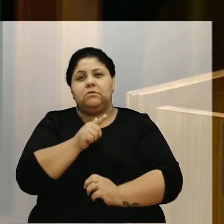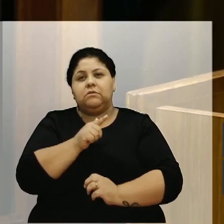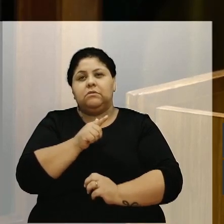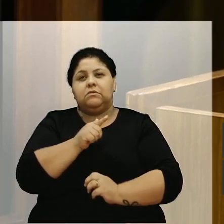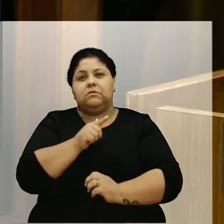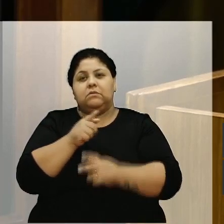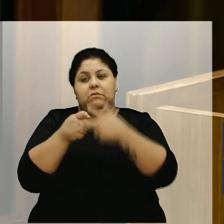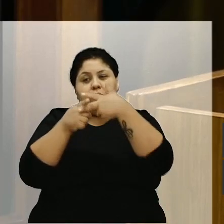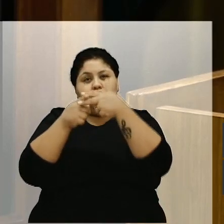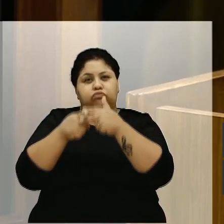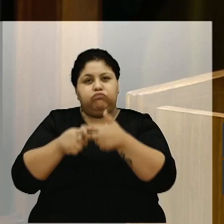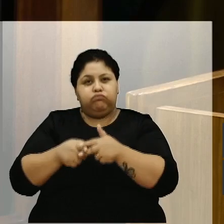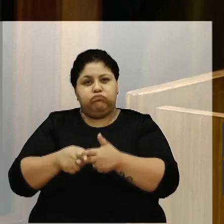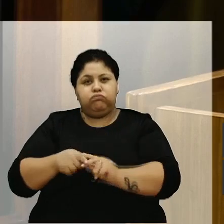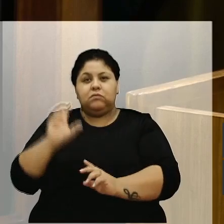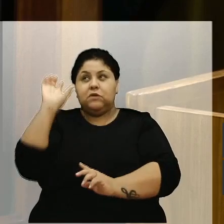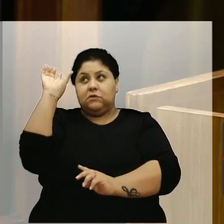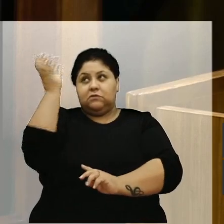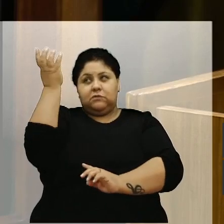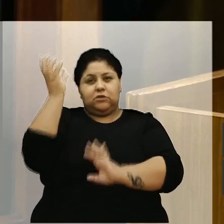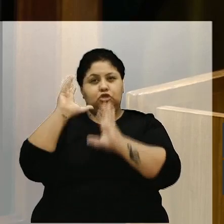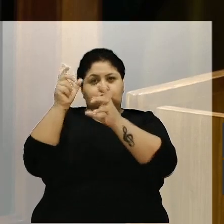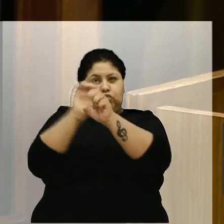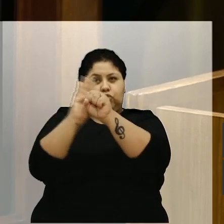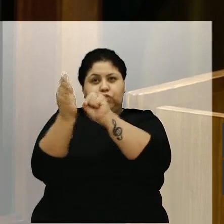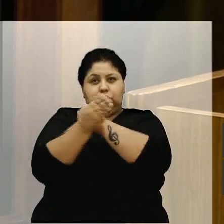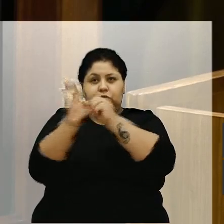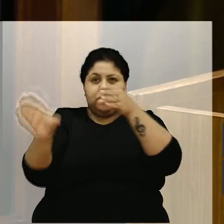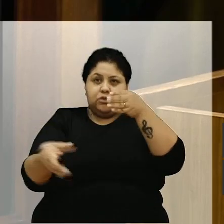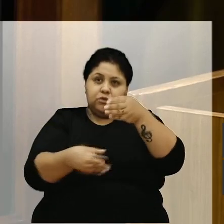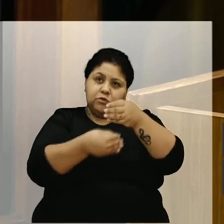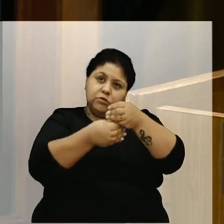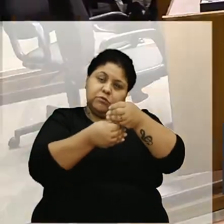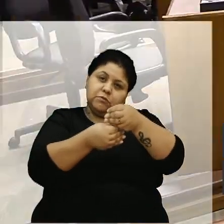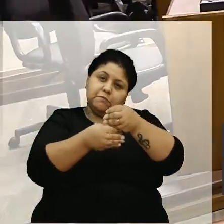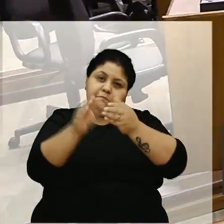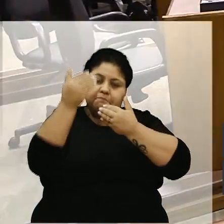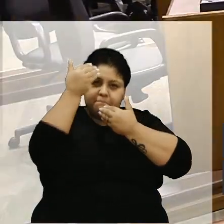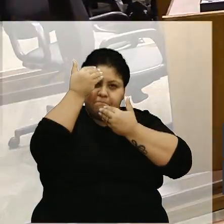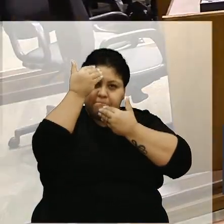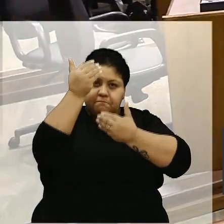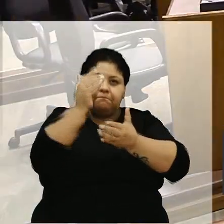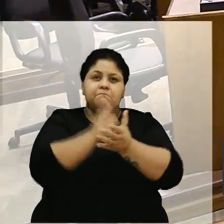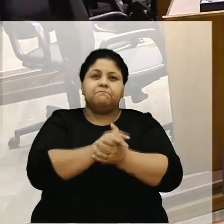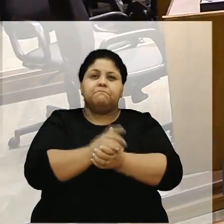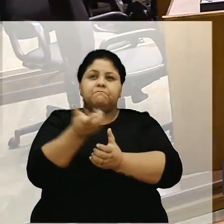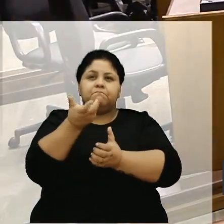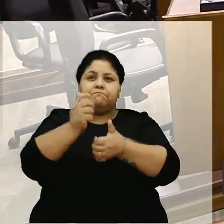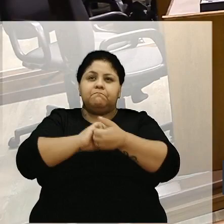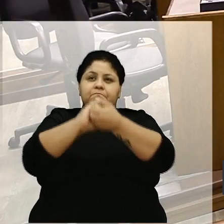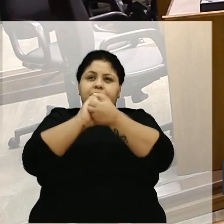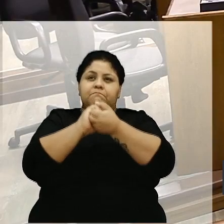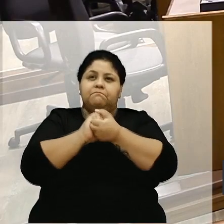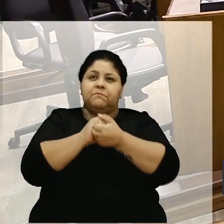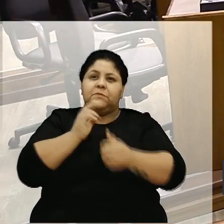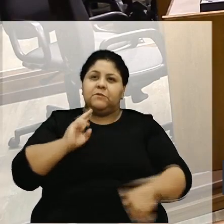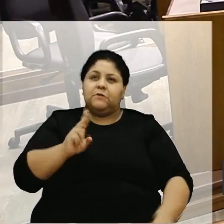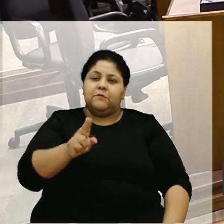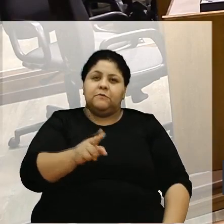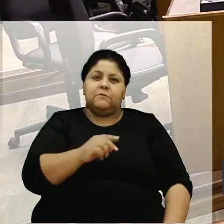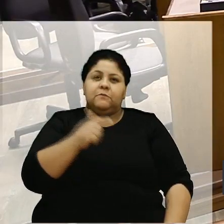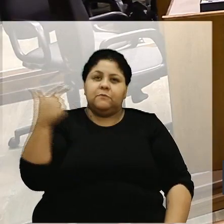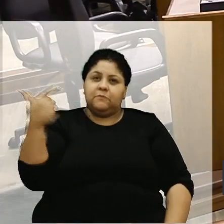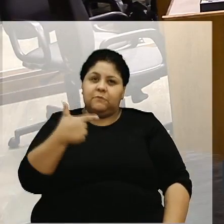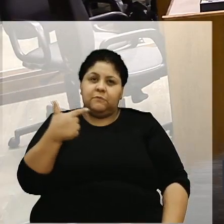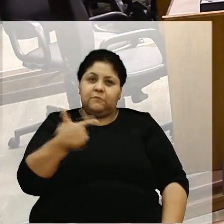consertar a iluminação de todos os bairros. Obrigado, vereador. Primeiro quero saudar o nosso sempre vice-prefeito